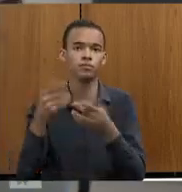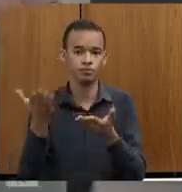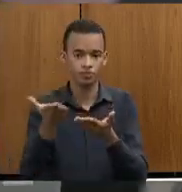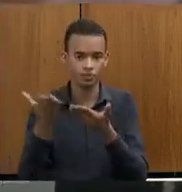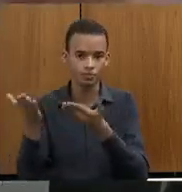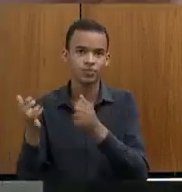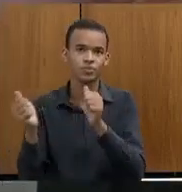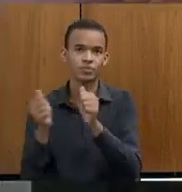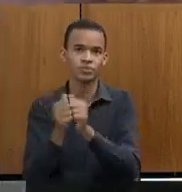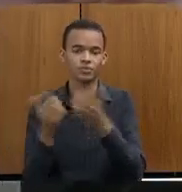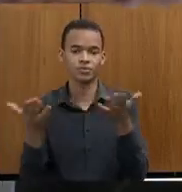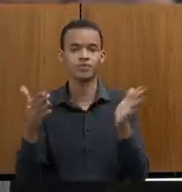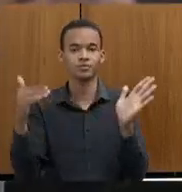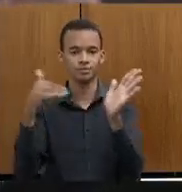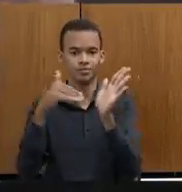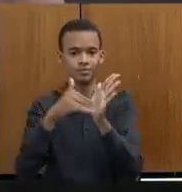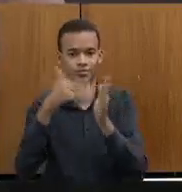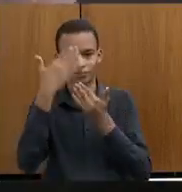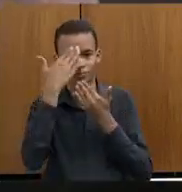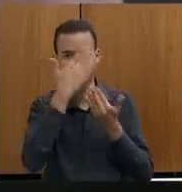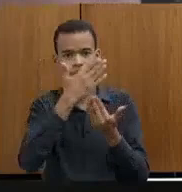ata e encerra